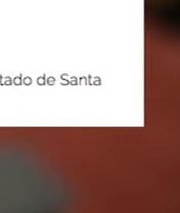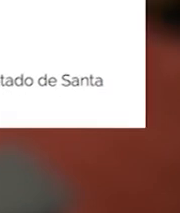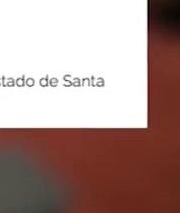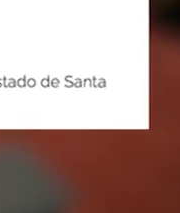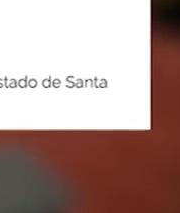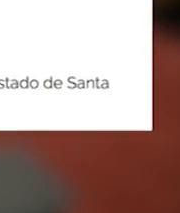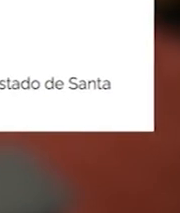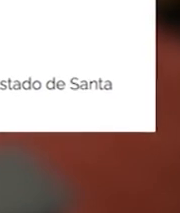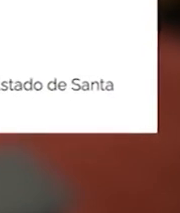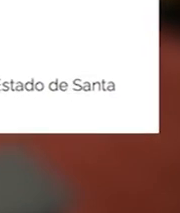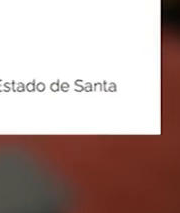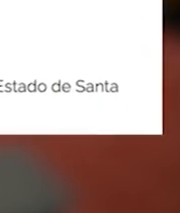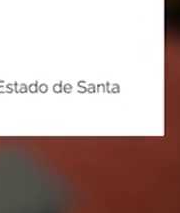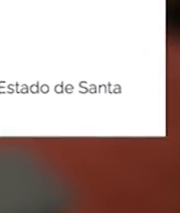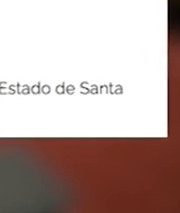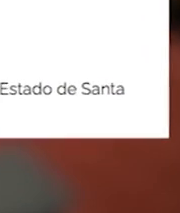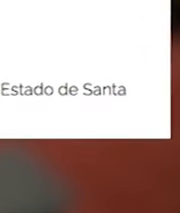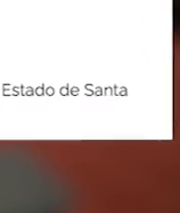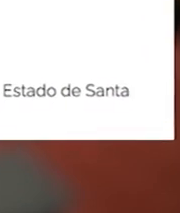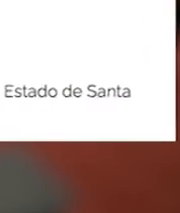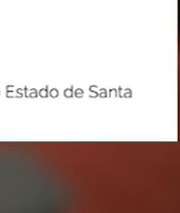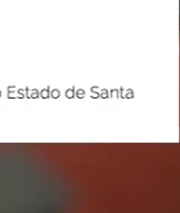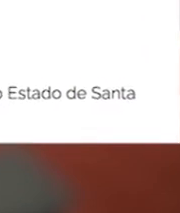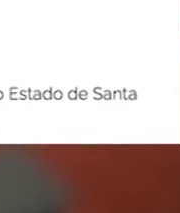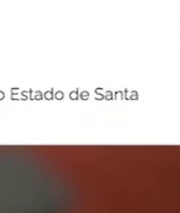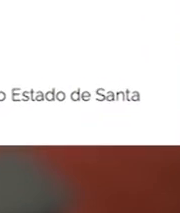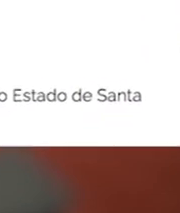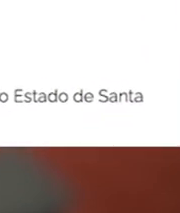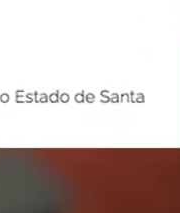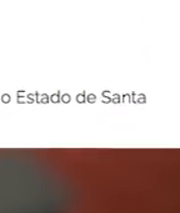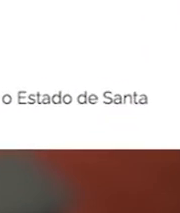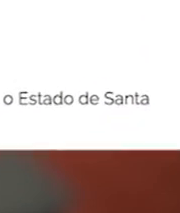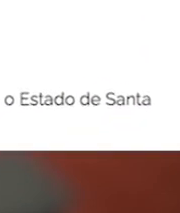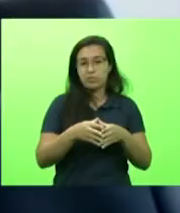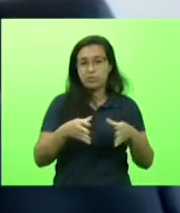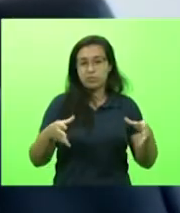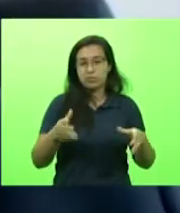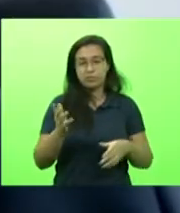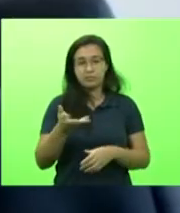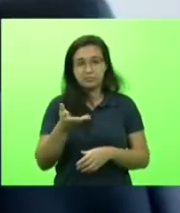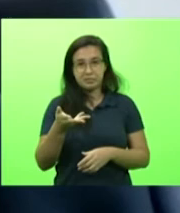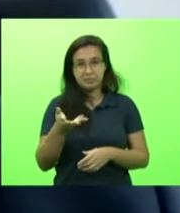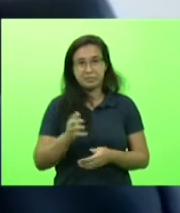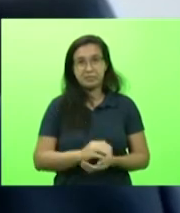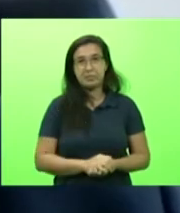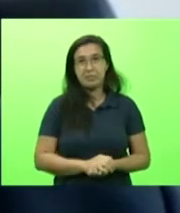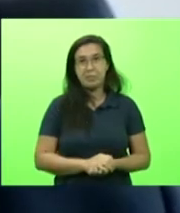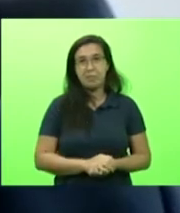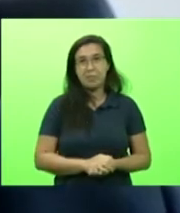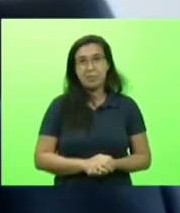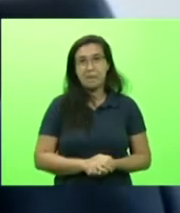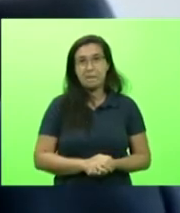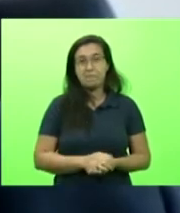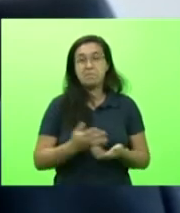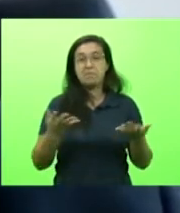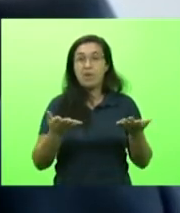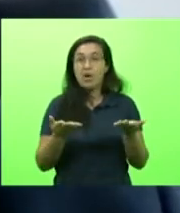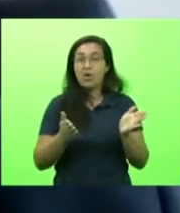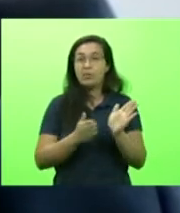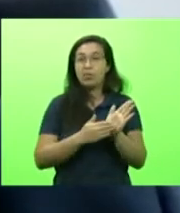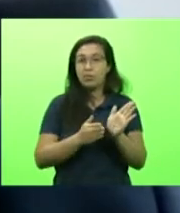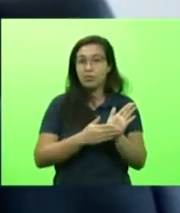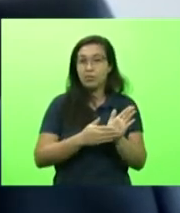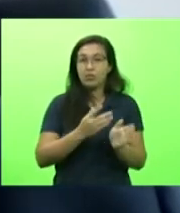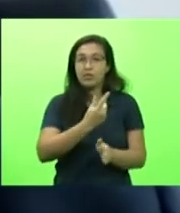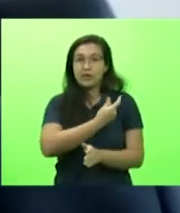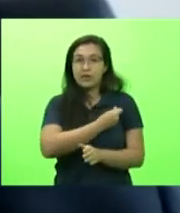dos serviços realizados e ainda sobre a ameaça de interrupção dos serviços. A data em que o secretário de Estado da Saúde,